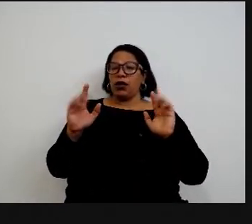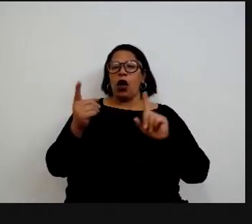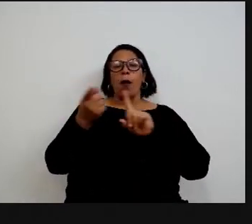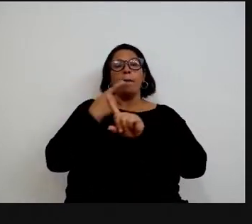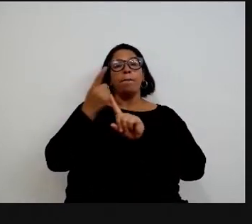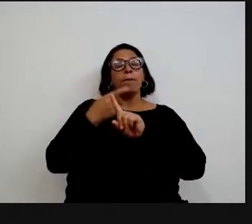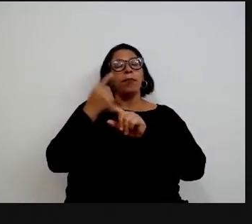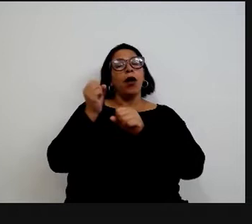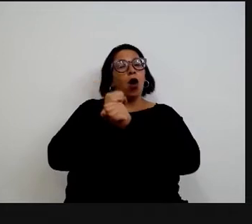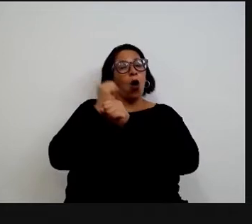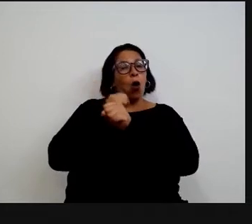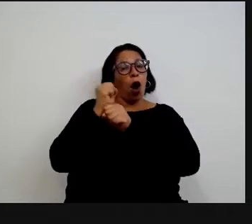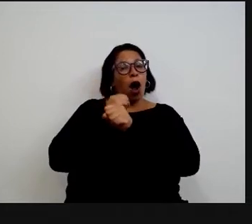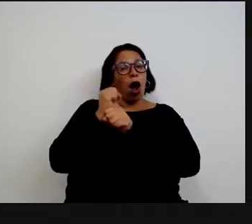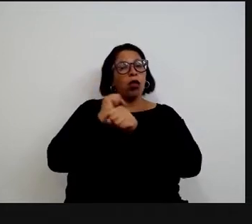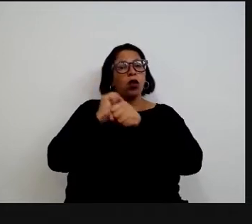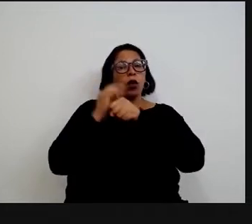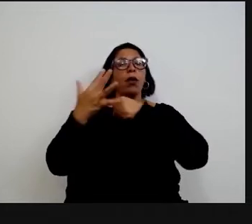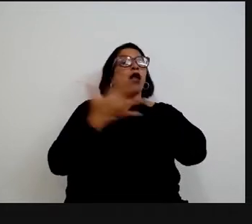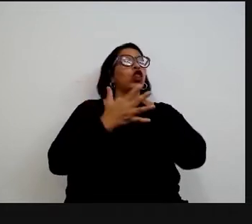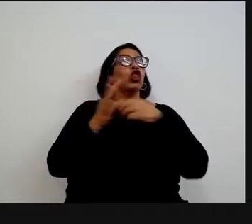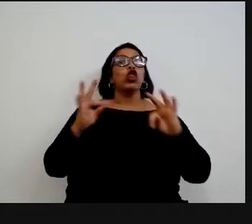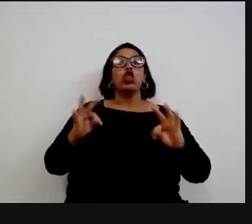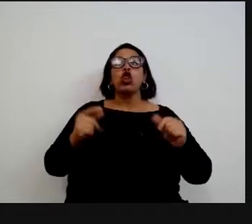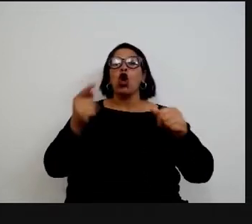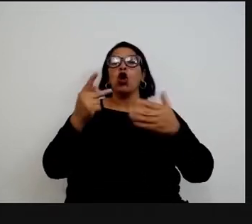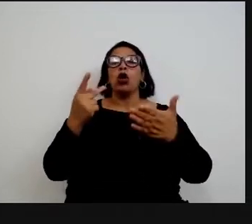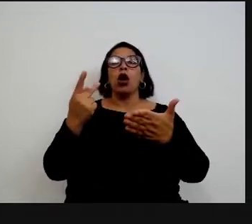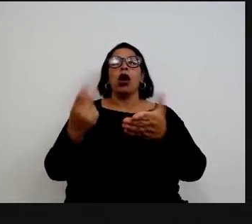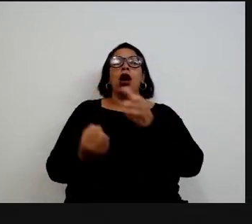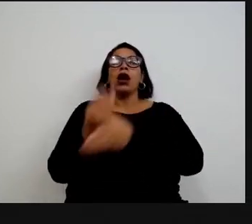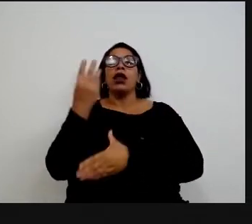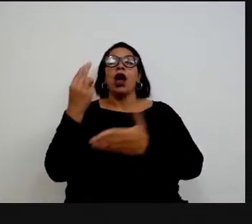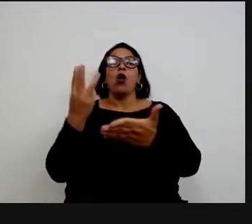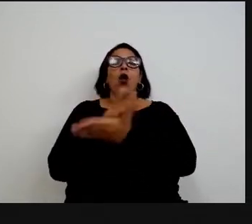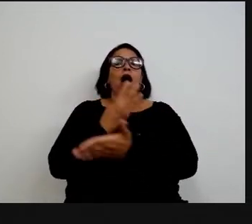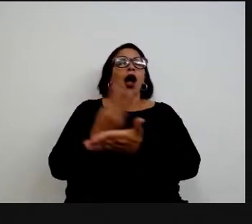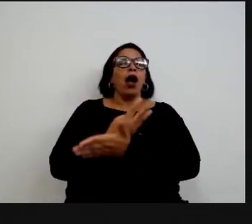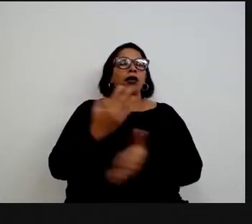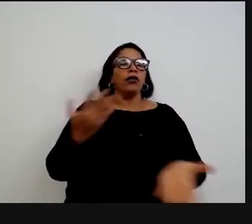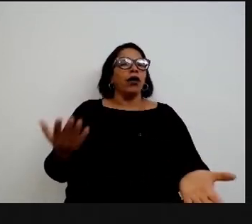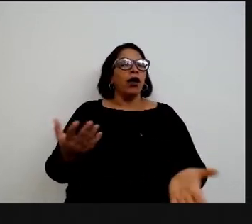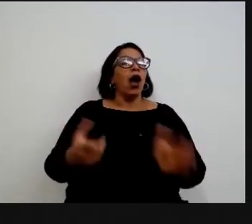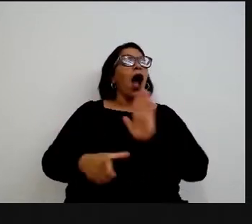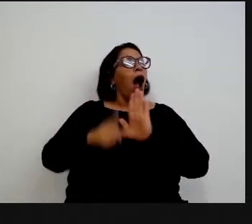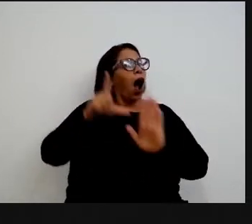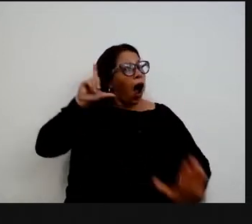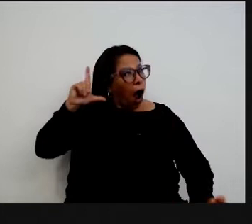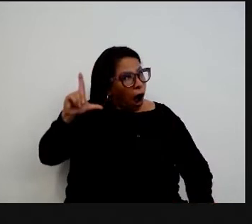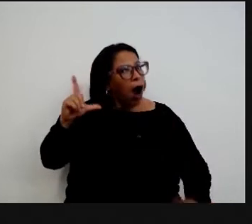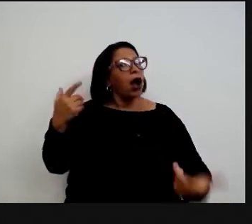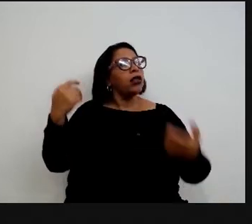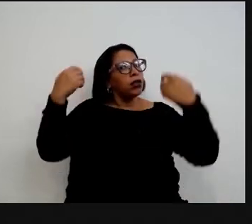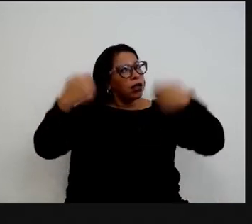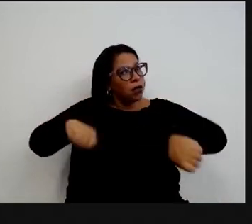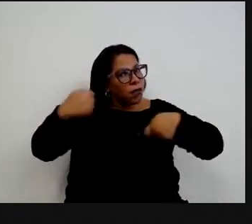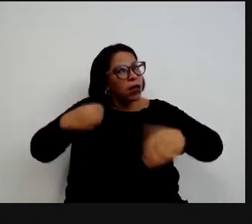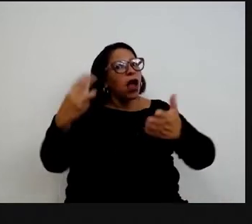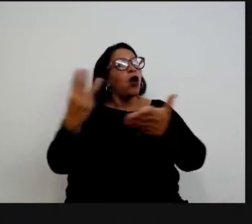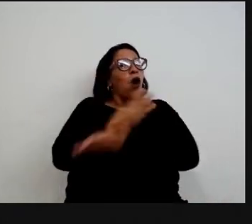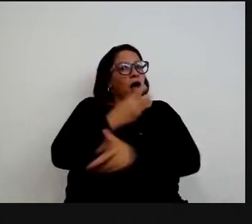Primeiro ano de pandemia, todo professor tem que criar grupo com seu... Por que não fomentou essa cultura antes e